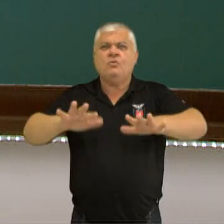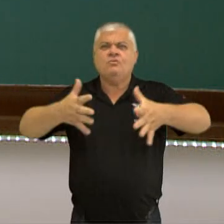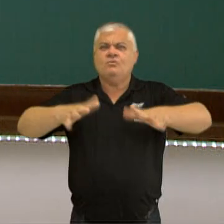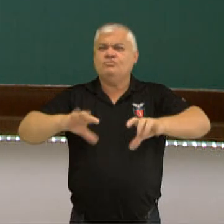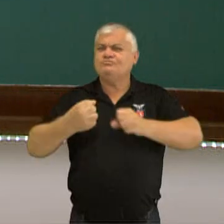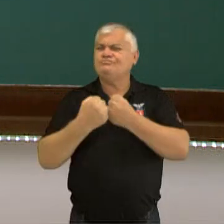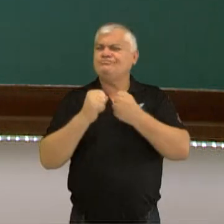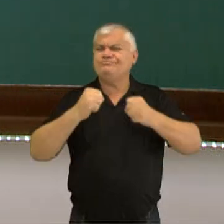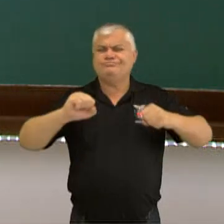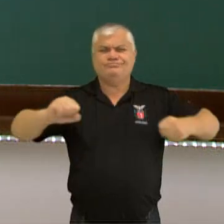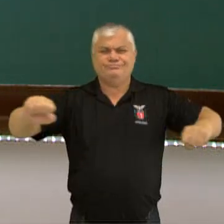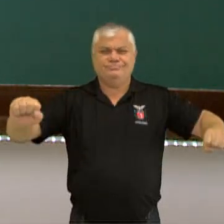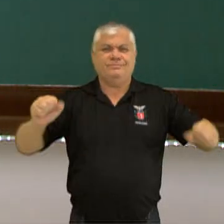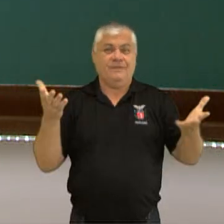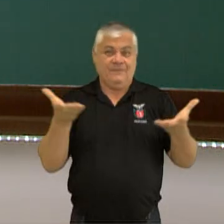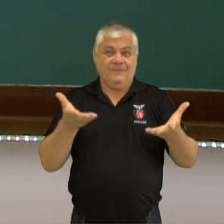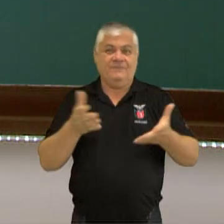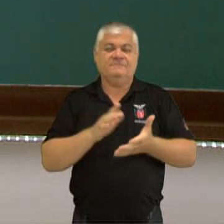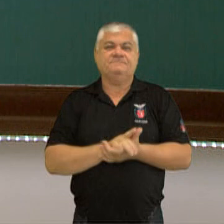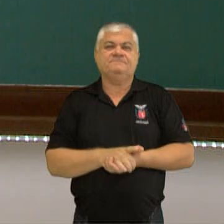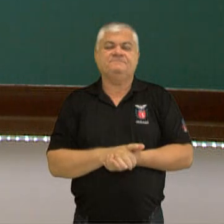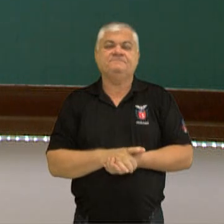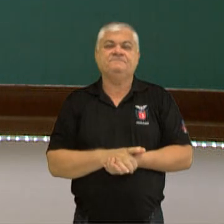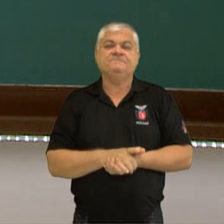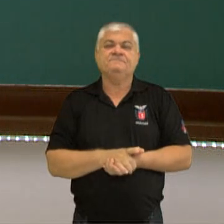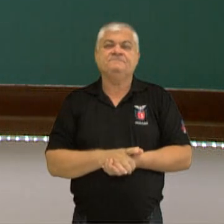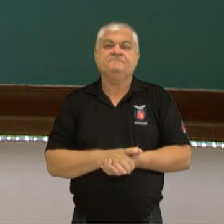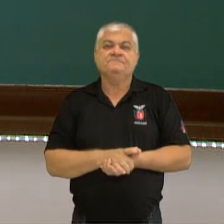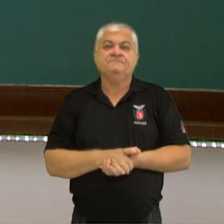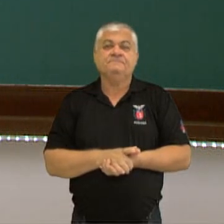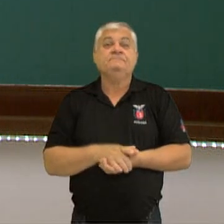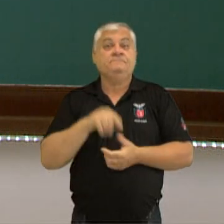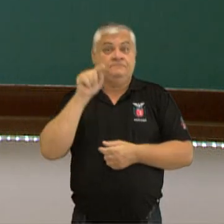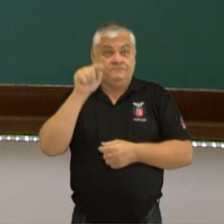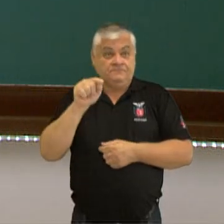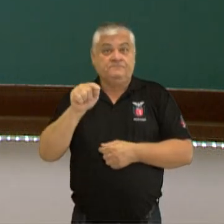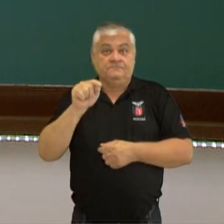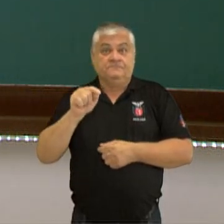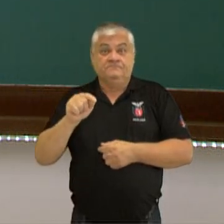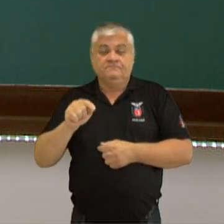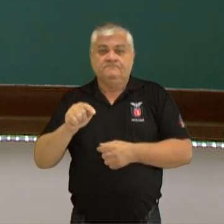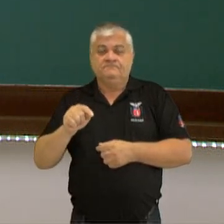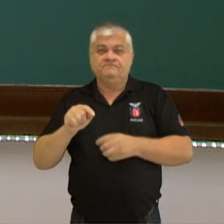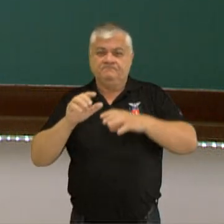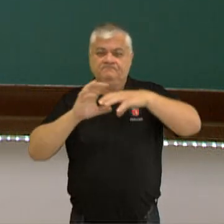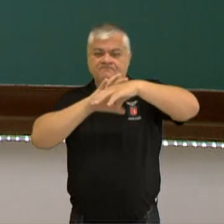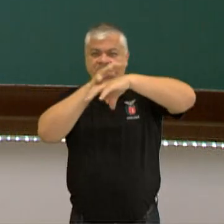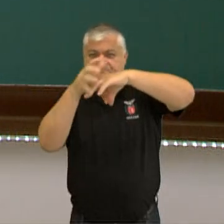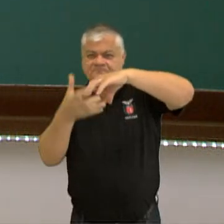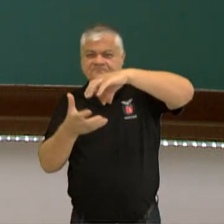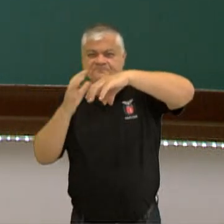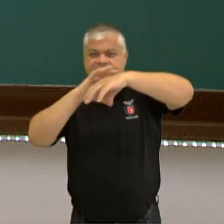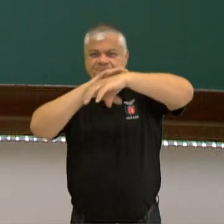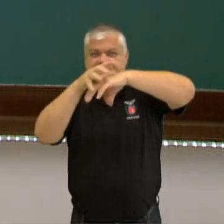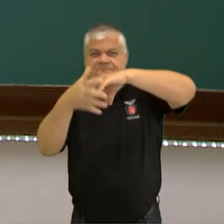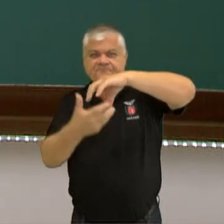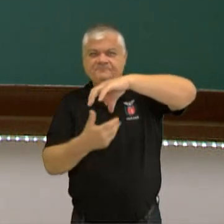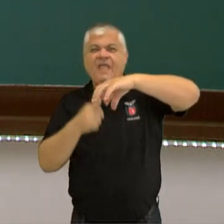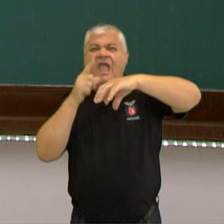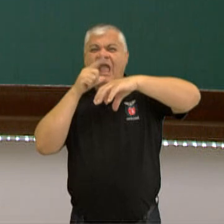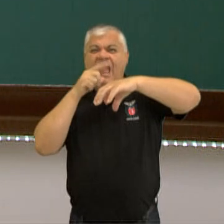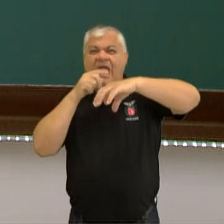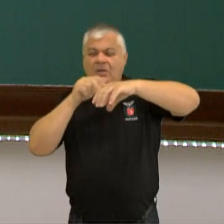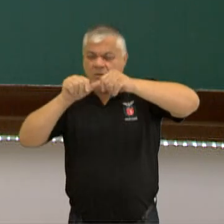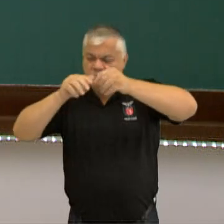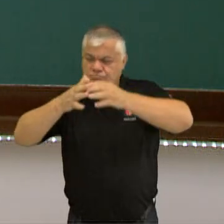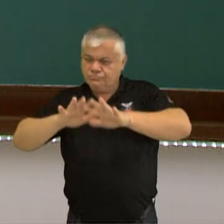conhecemos hoje em dia. Foi provavelmente nessas regiões mais baixas, onde a água em estado líquido se